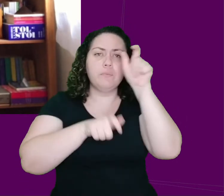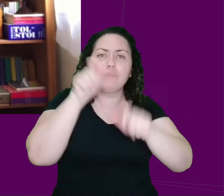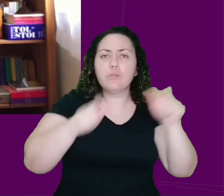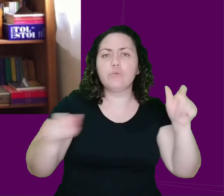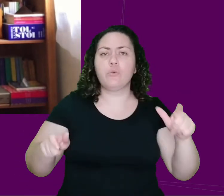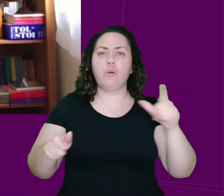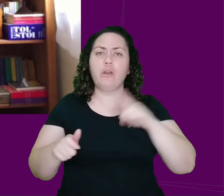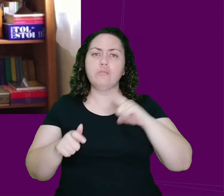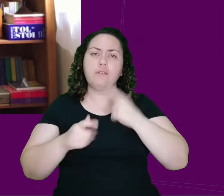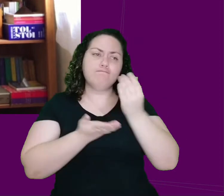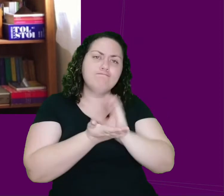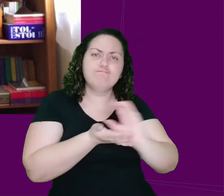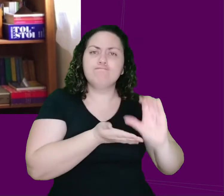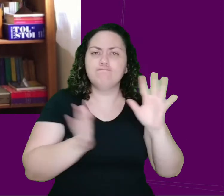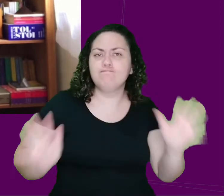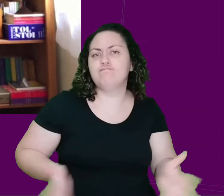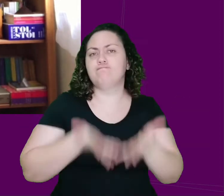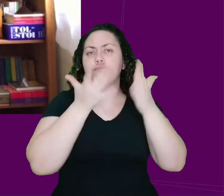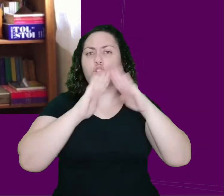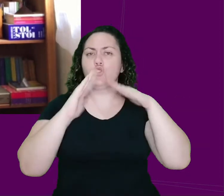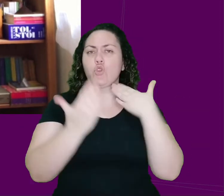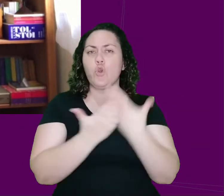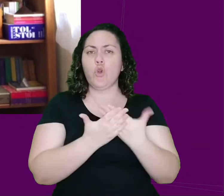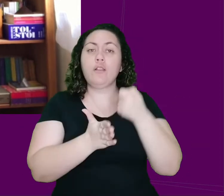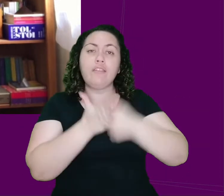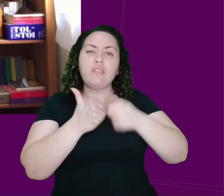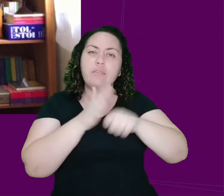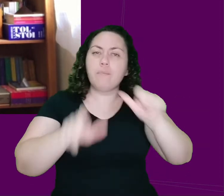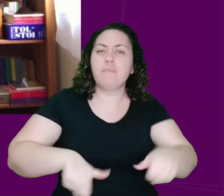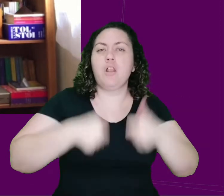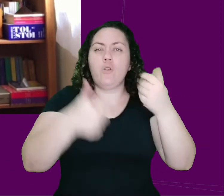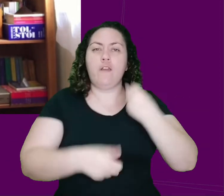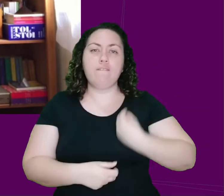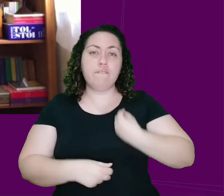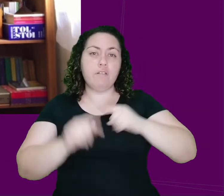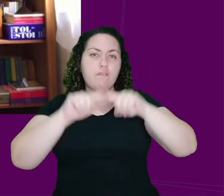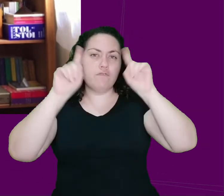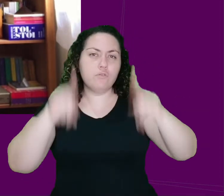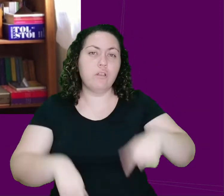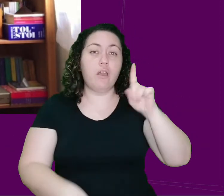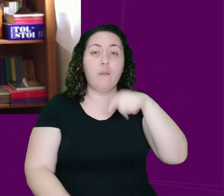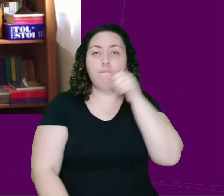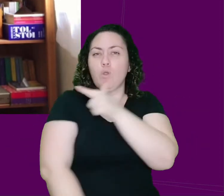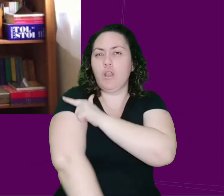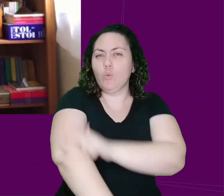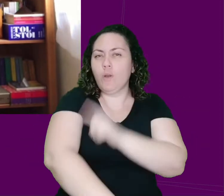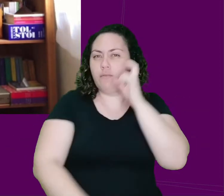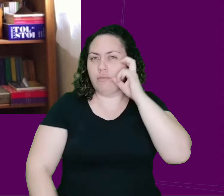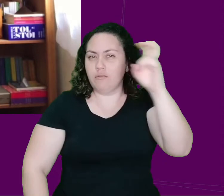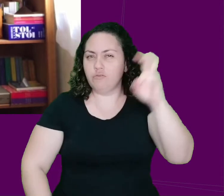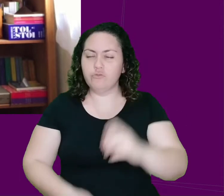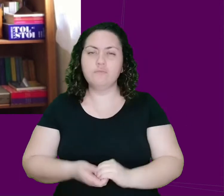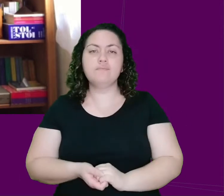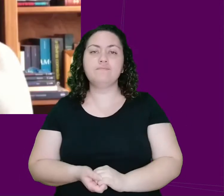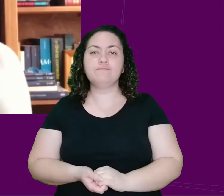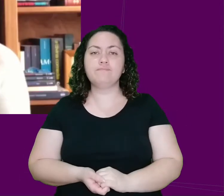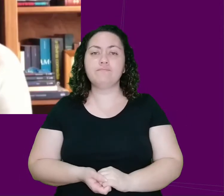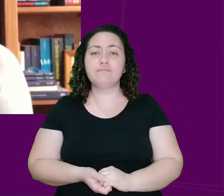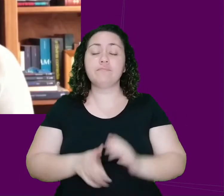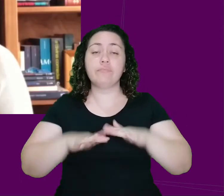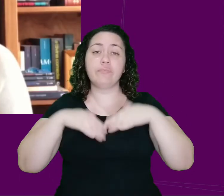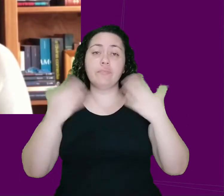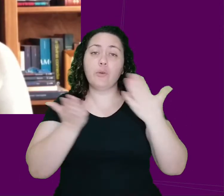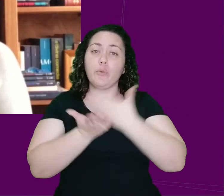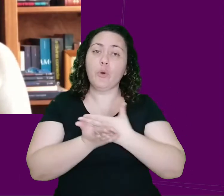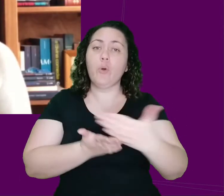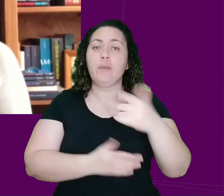entorno, ela investe na escola, tenta melhorar a vida dos empregados, é uma mulher educada e culta. Tem